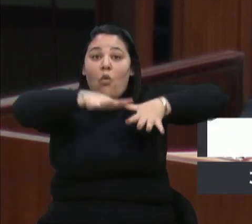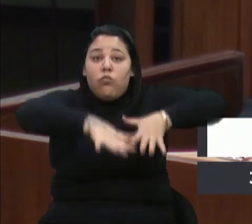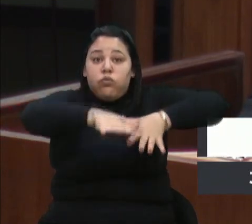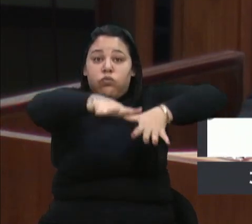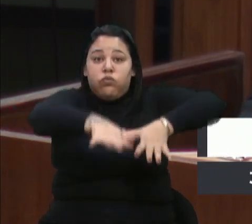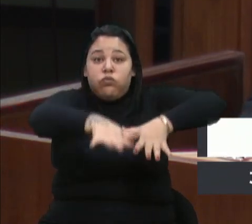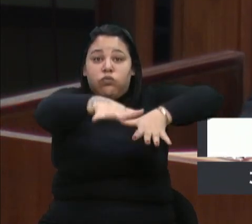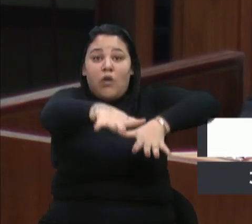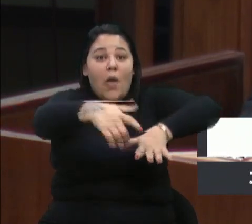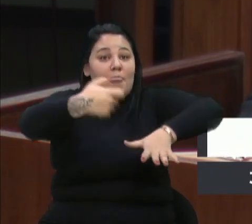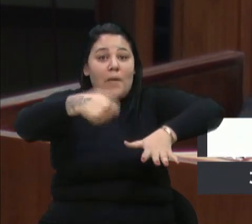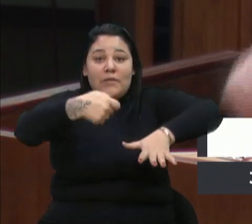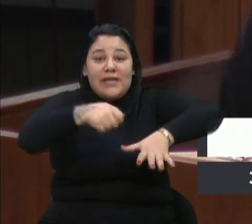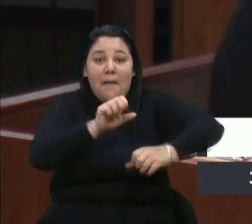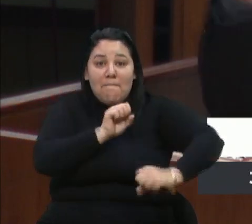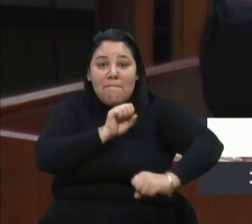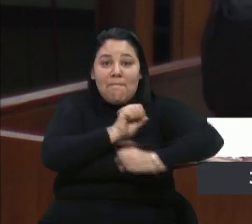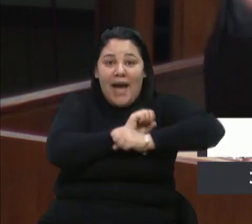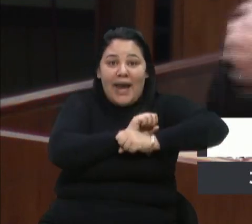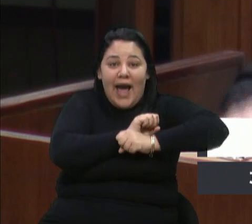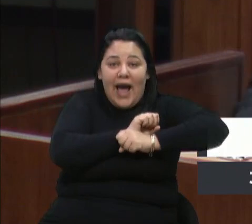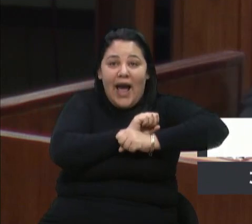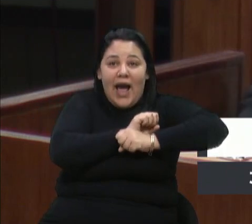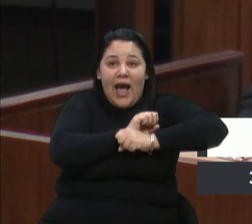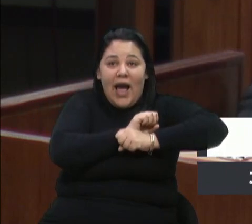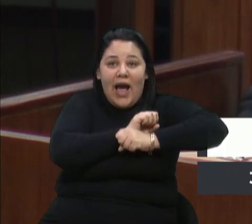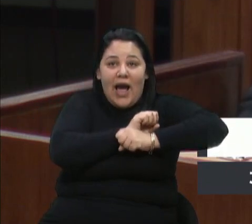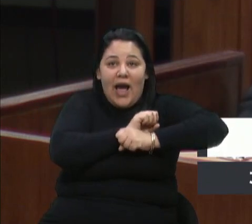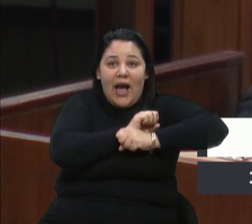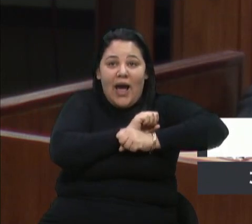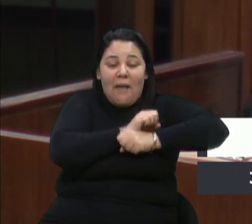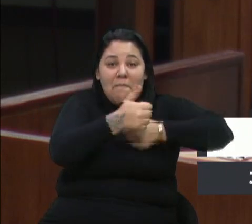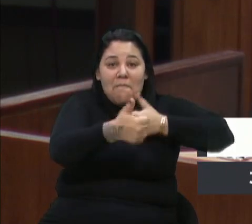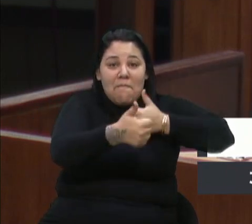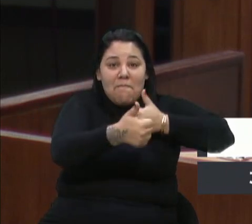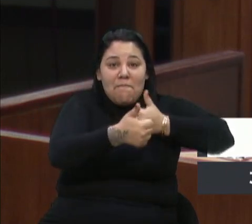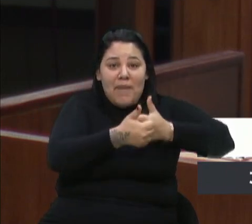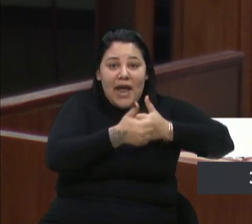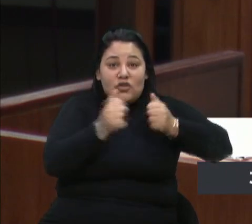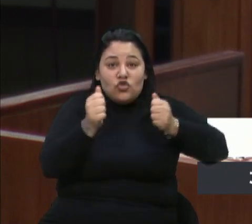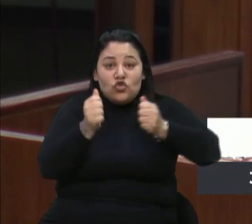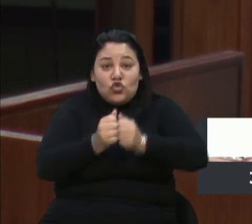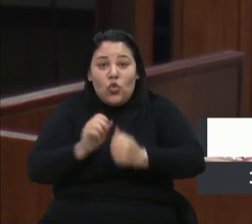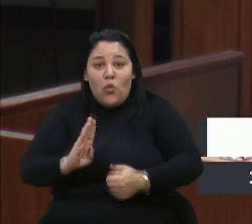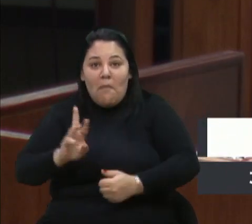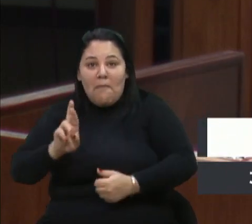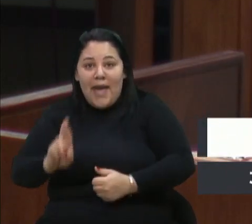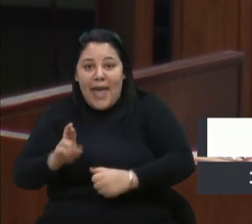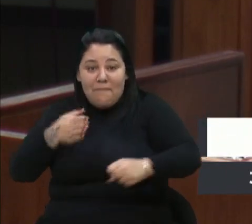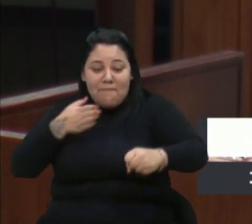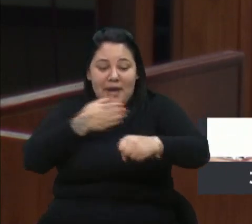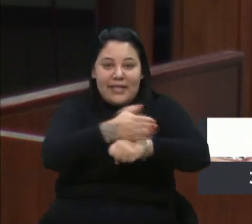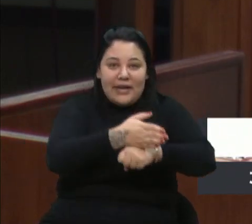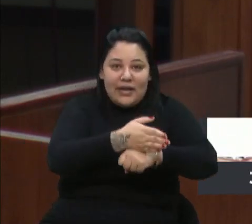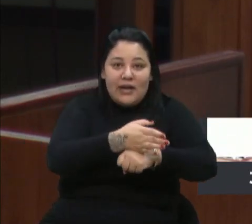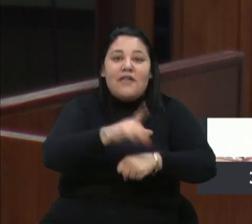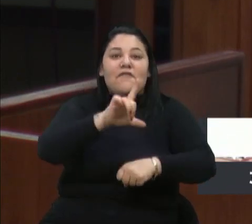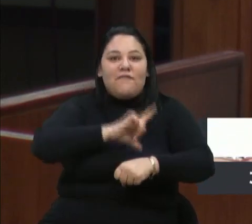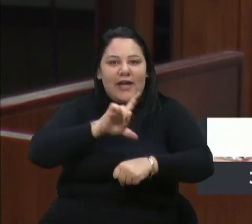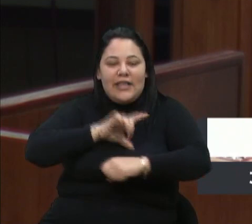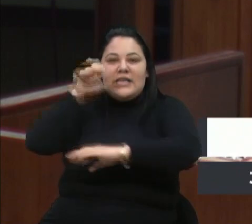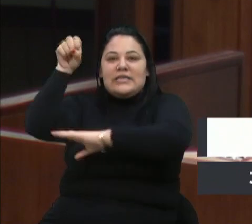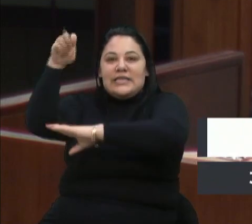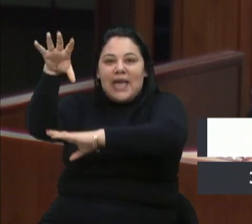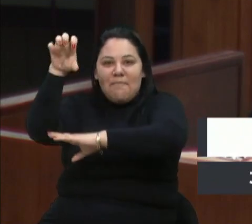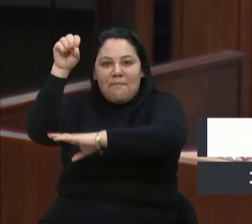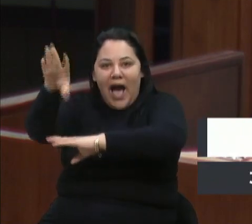precisar parar em cima da BR para acessar o Planalto. Além de um conjunto semafórico que vai trazer